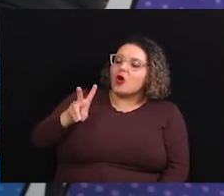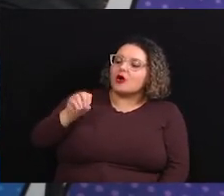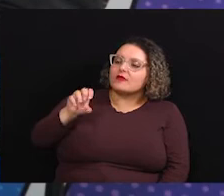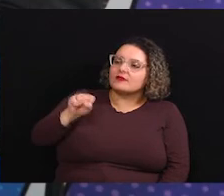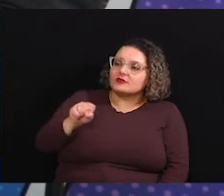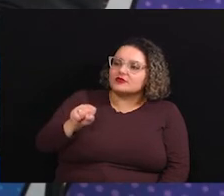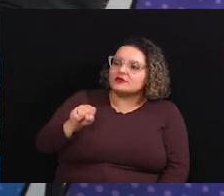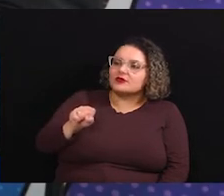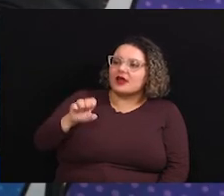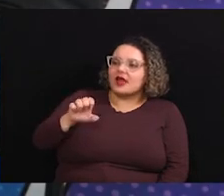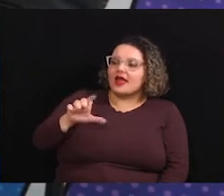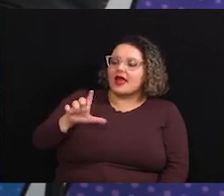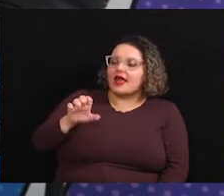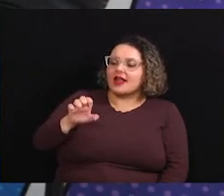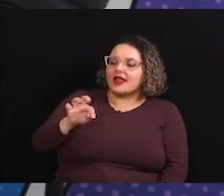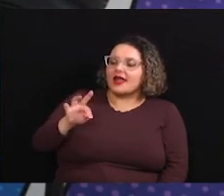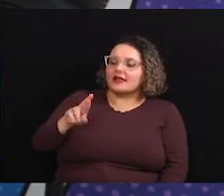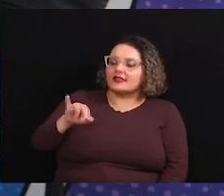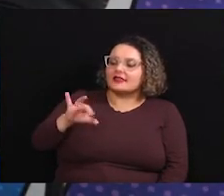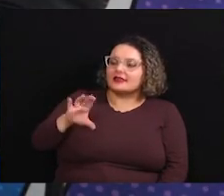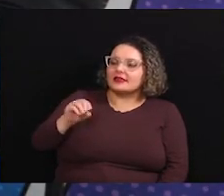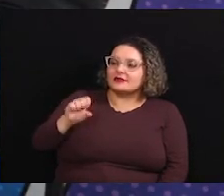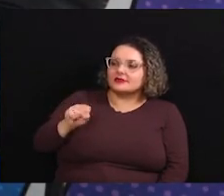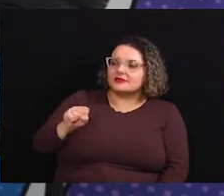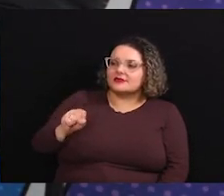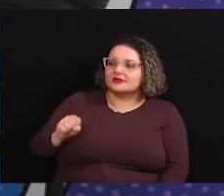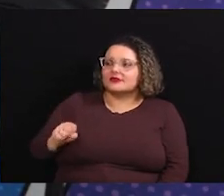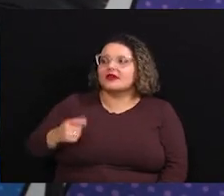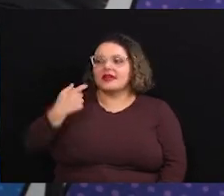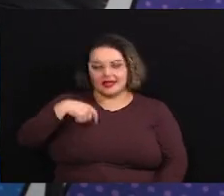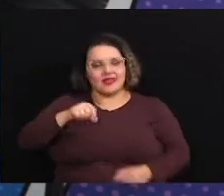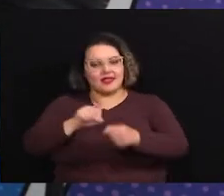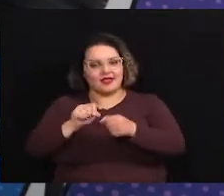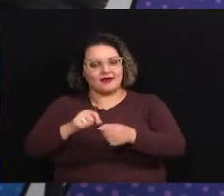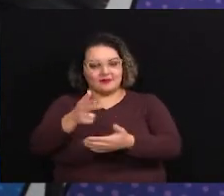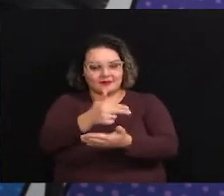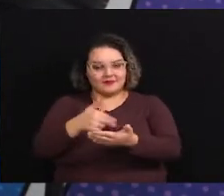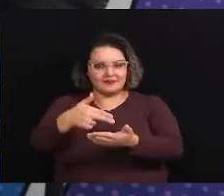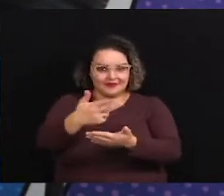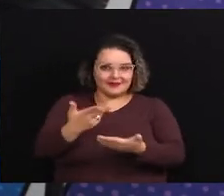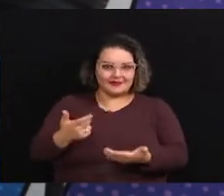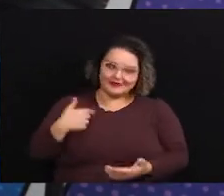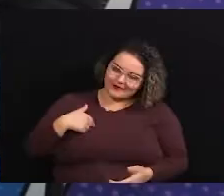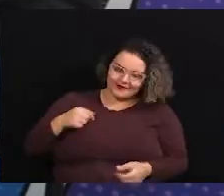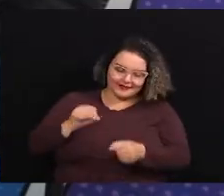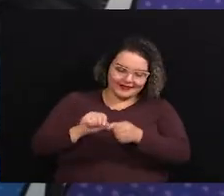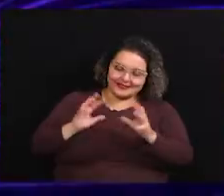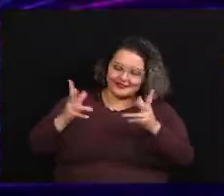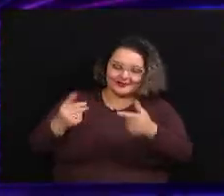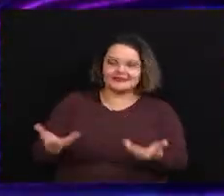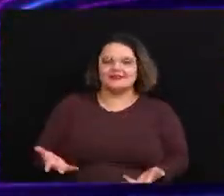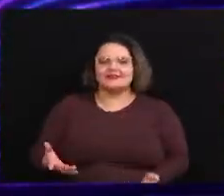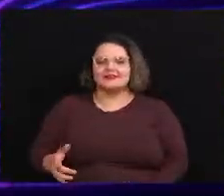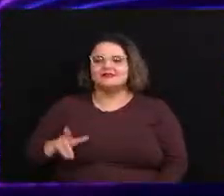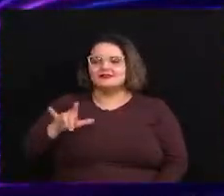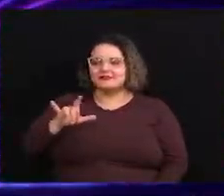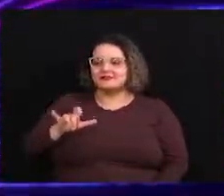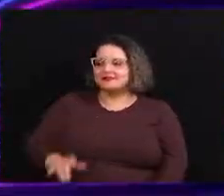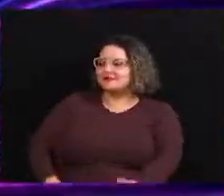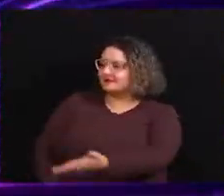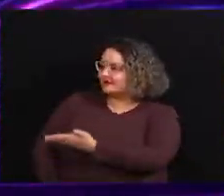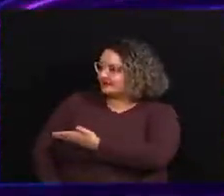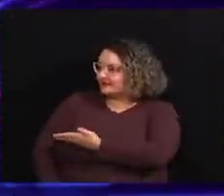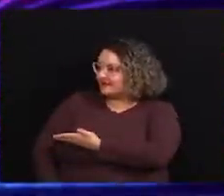ver o gatinho na capa. Capa que eu também fiz, que a gente é multiuso, né? E eu tô nas redes sociais, eu tô no